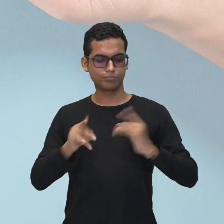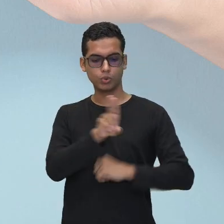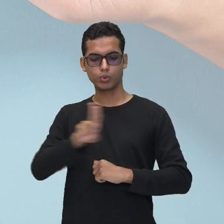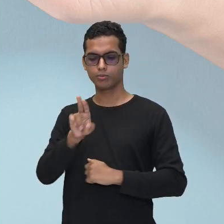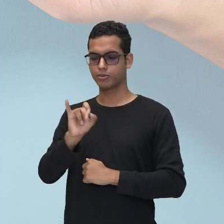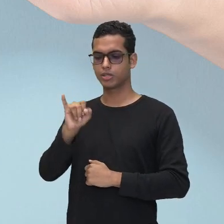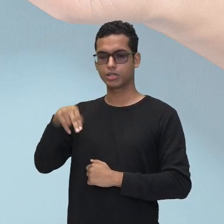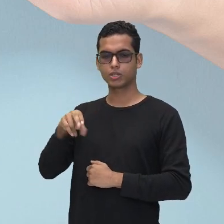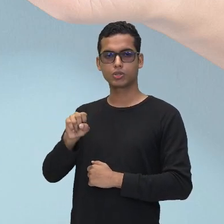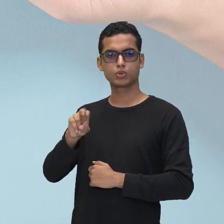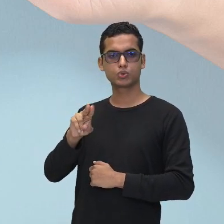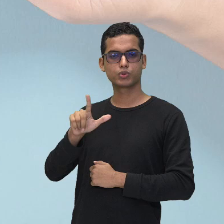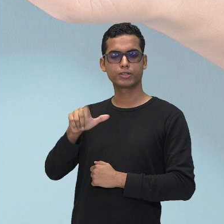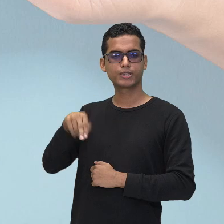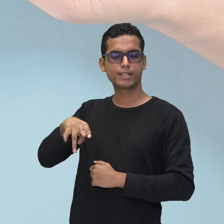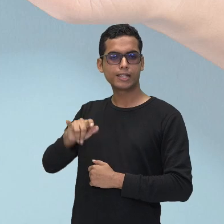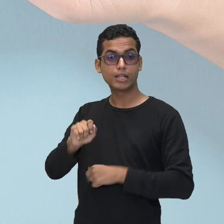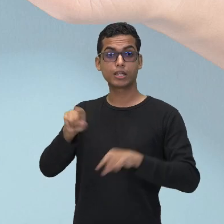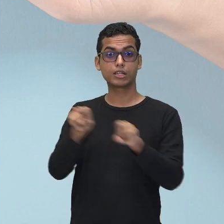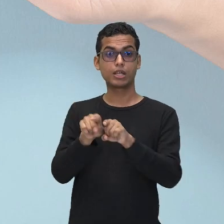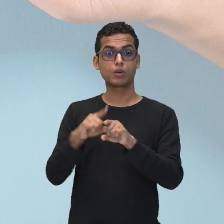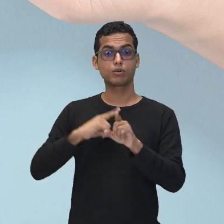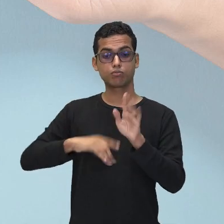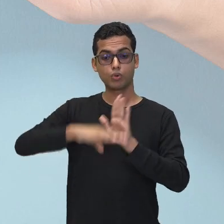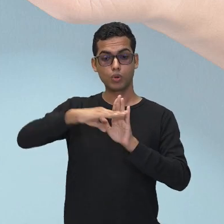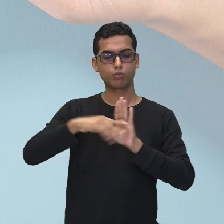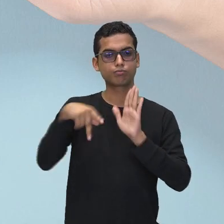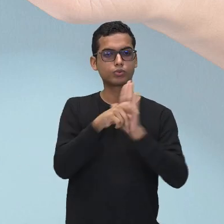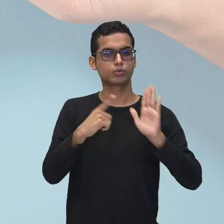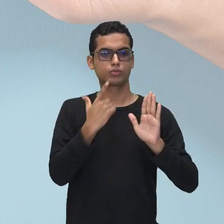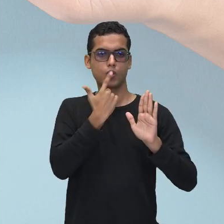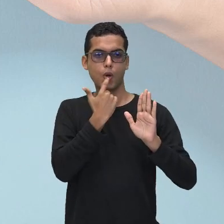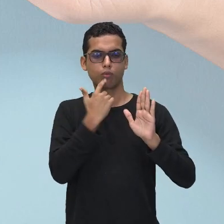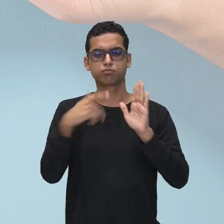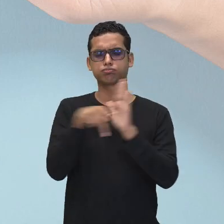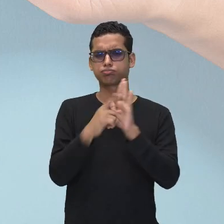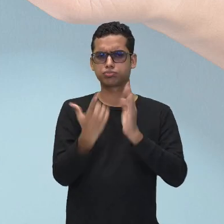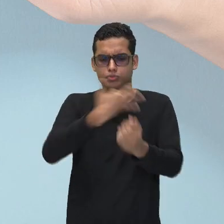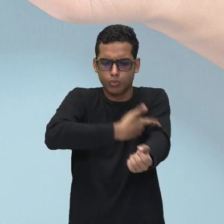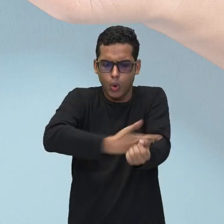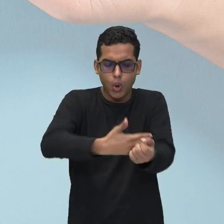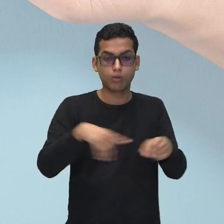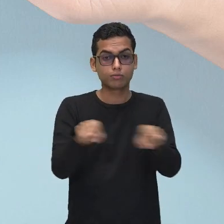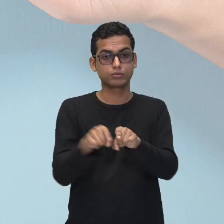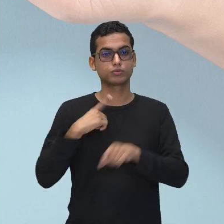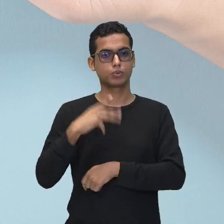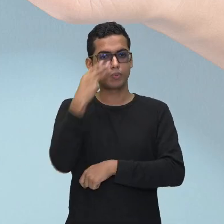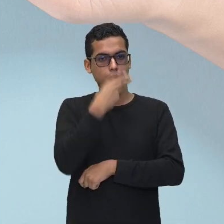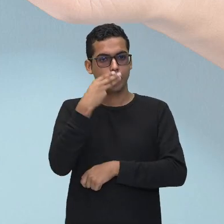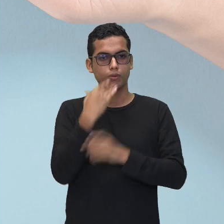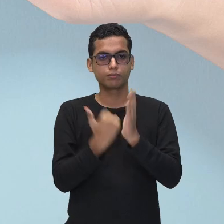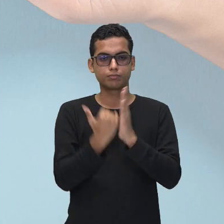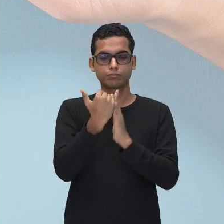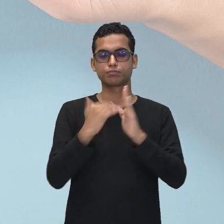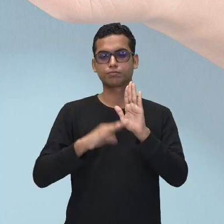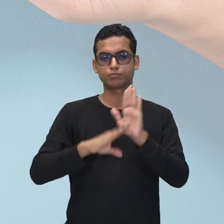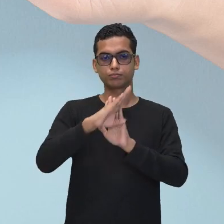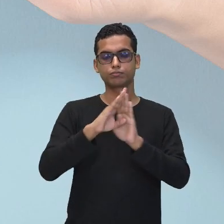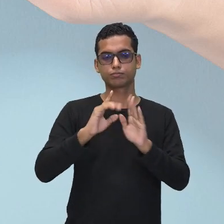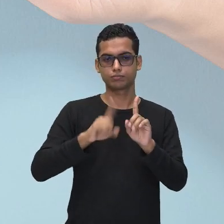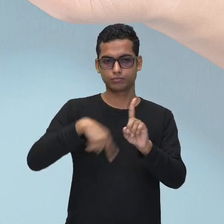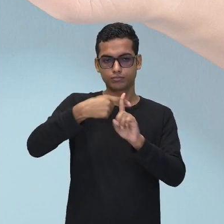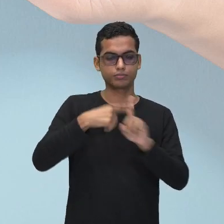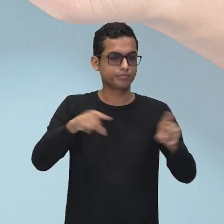desequilibrando esses níveis de açúcar no sangue. E uma pessoa diabética, ela pode apresentar sintomas como presença